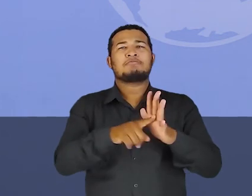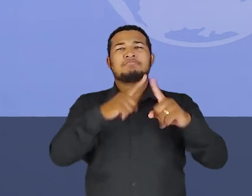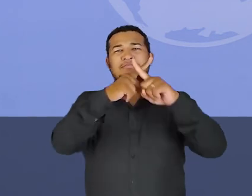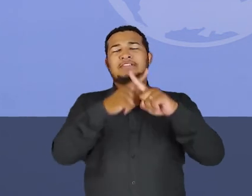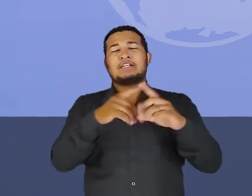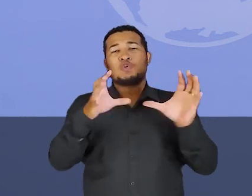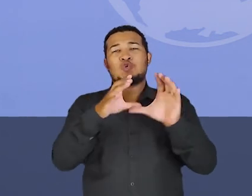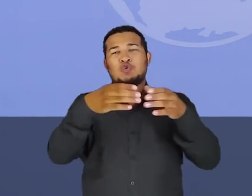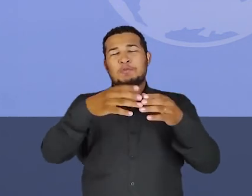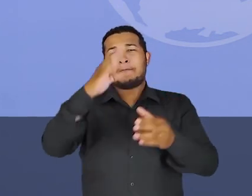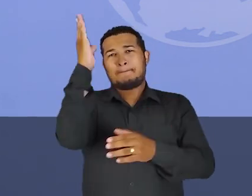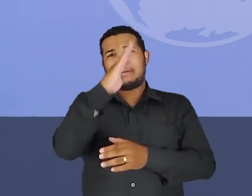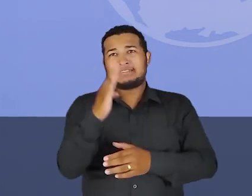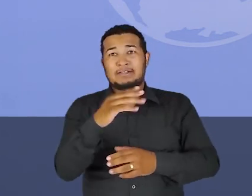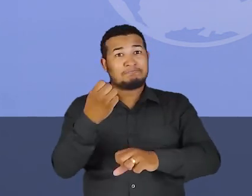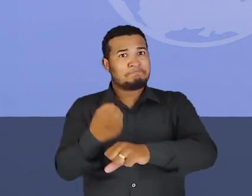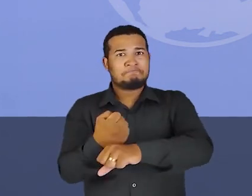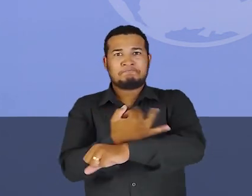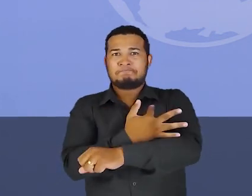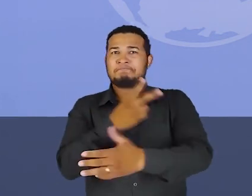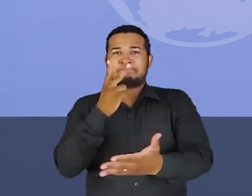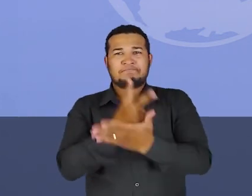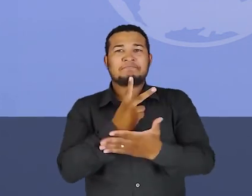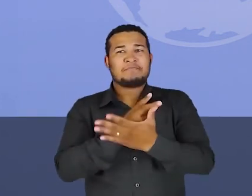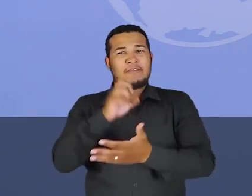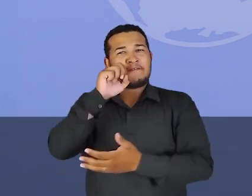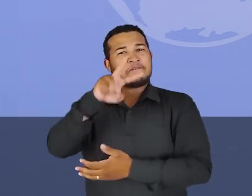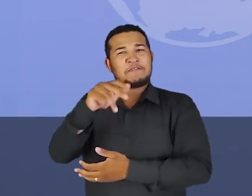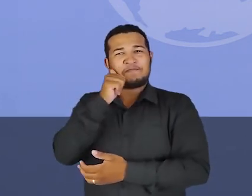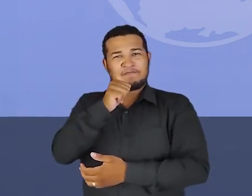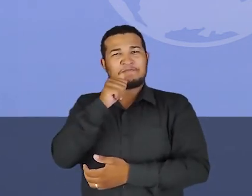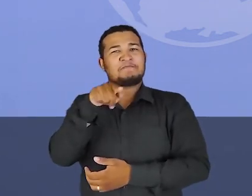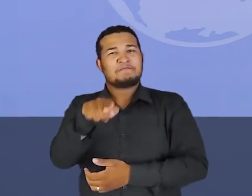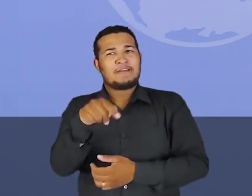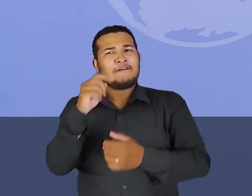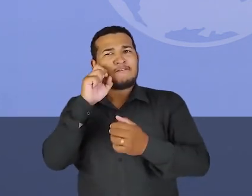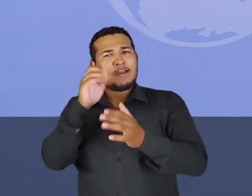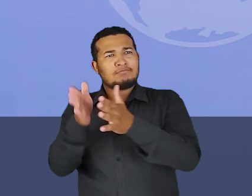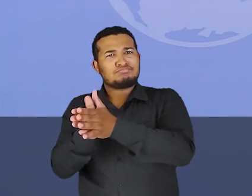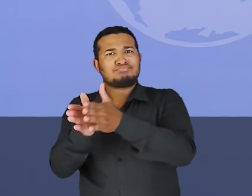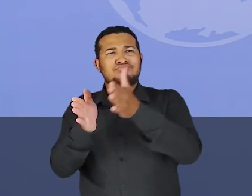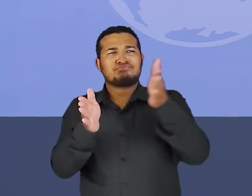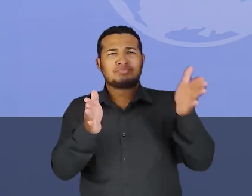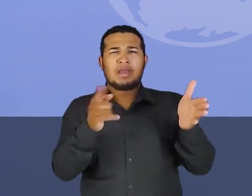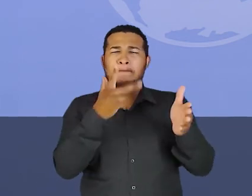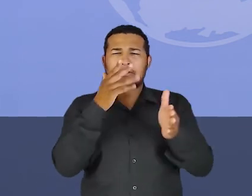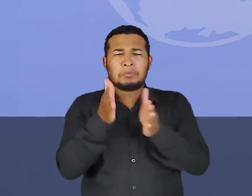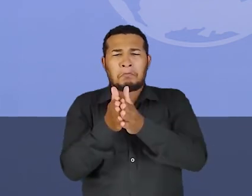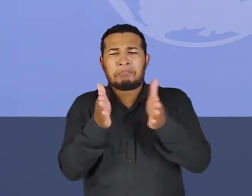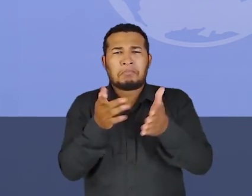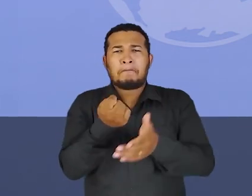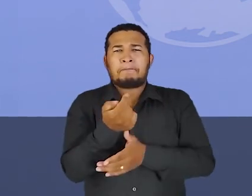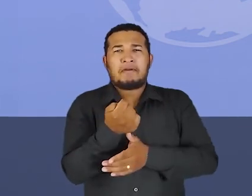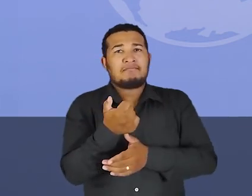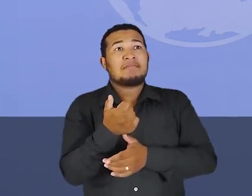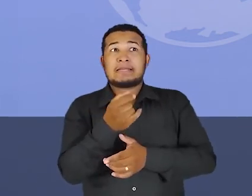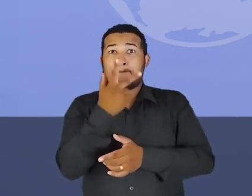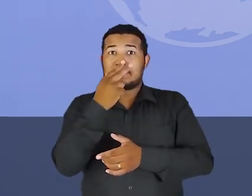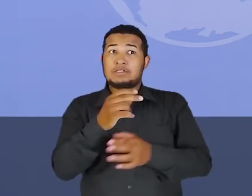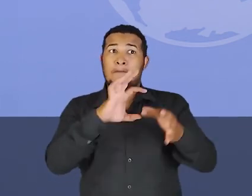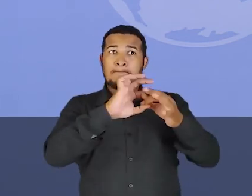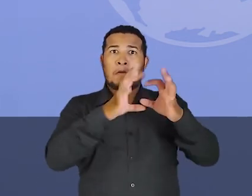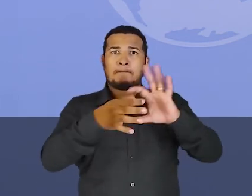Handebol e sempre foi uma emoção muito grande poder acompanhá-la durante toda essa trajetória, que não é pequena. Você participar de 4